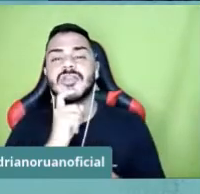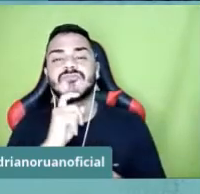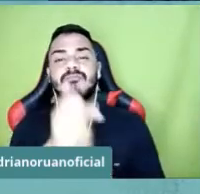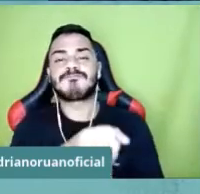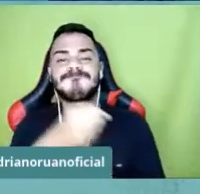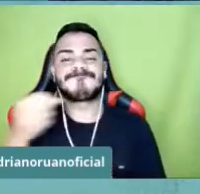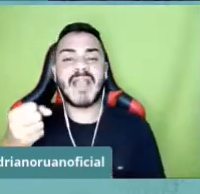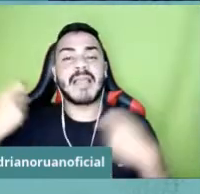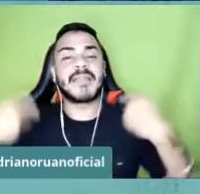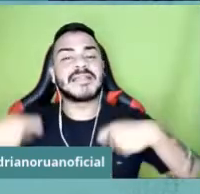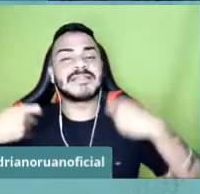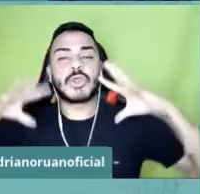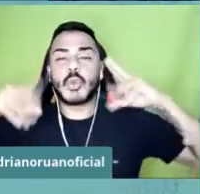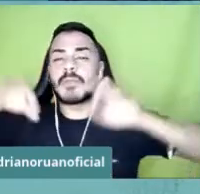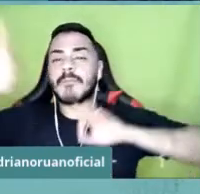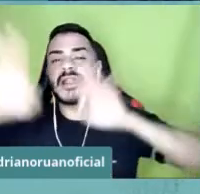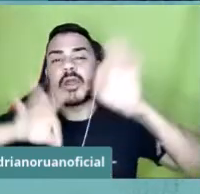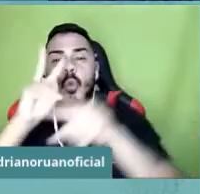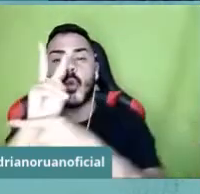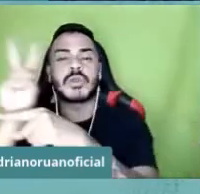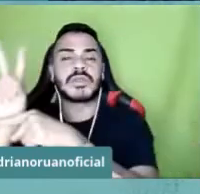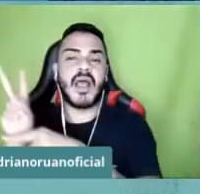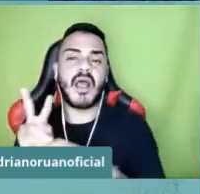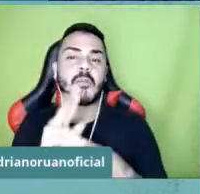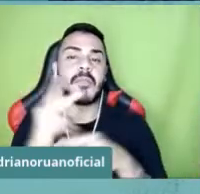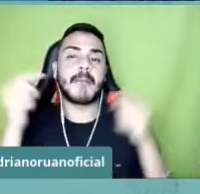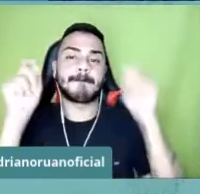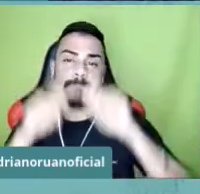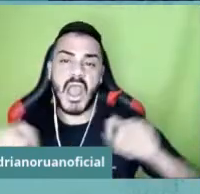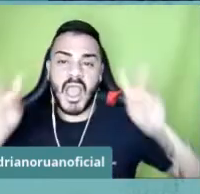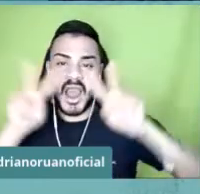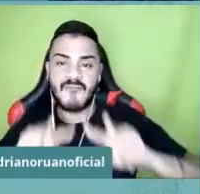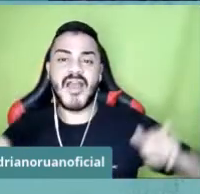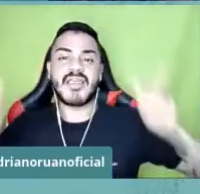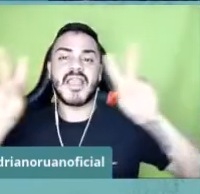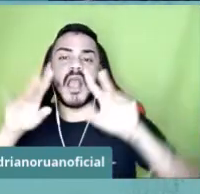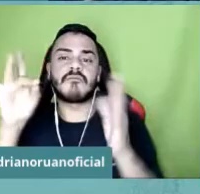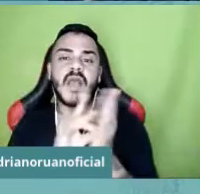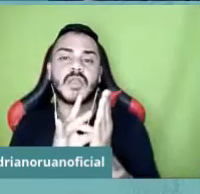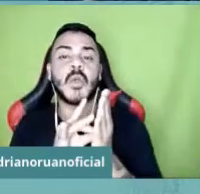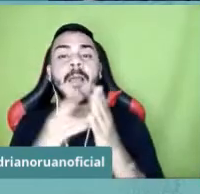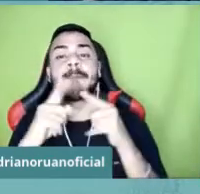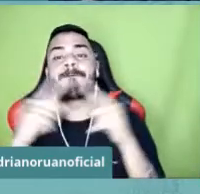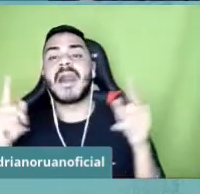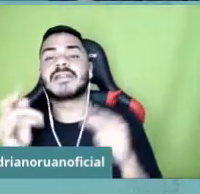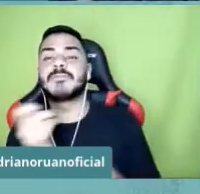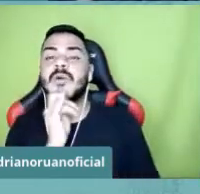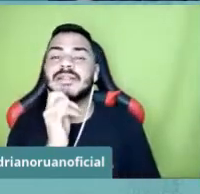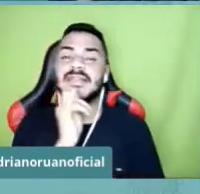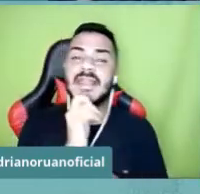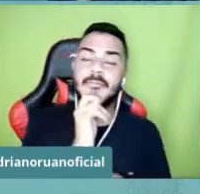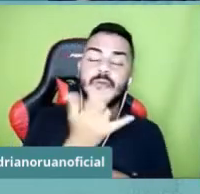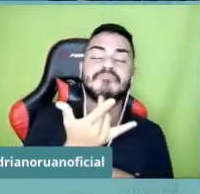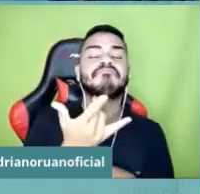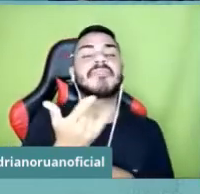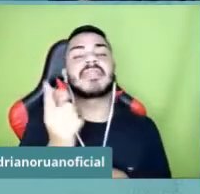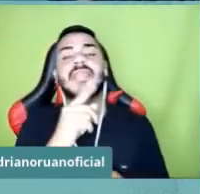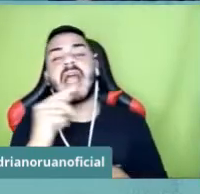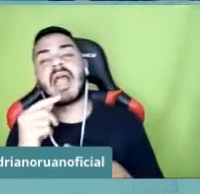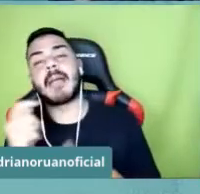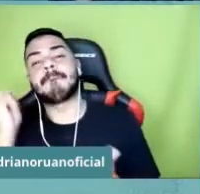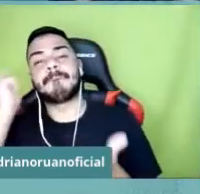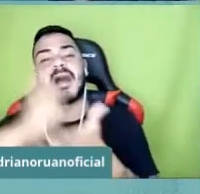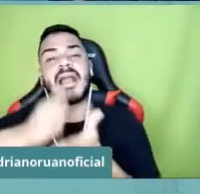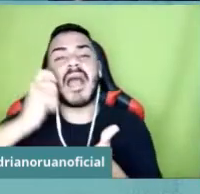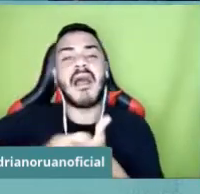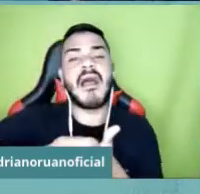de toda uma gestão para poder avaliar e manter isso de fato. Não adianta só o Ministério, por exemplo, desembolsar e